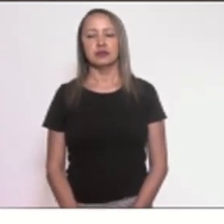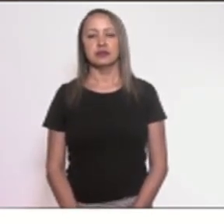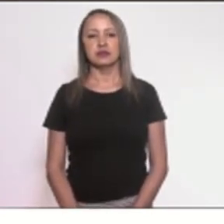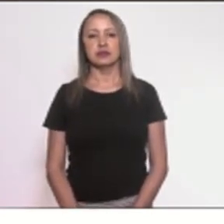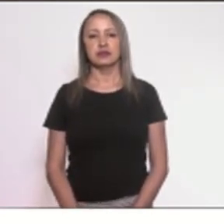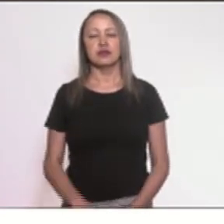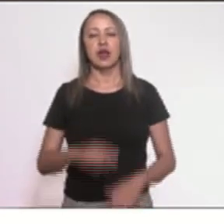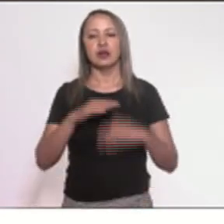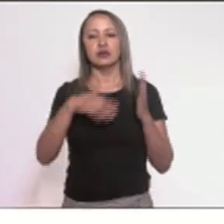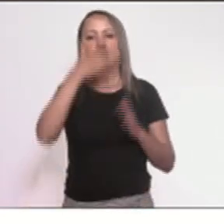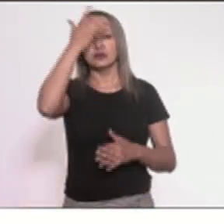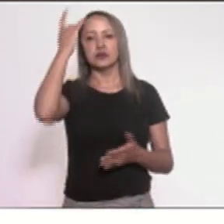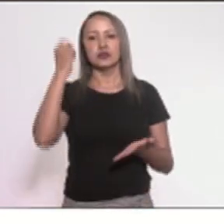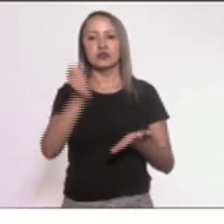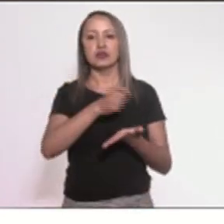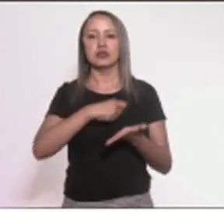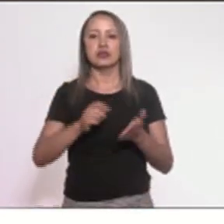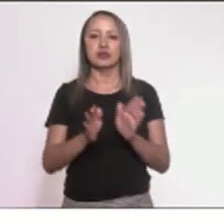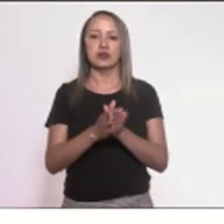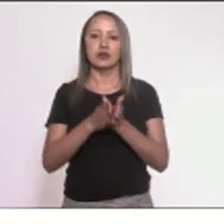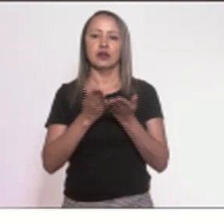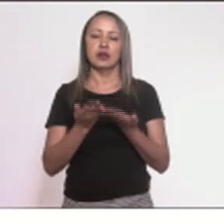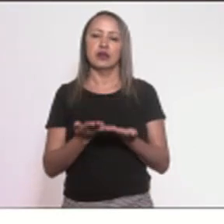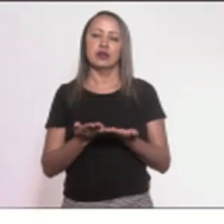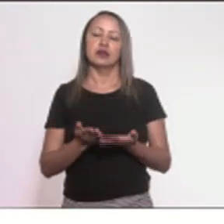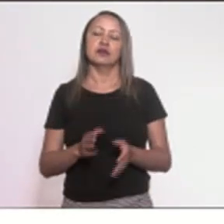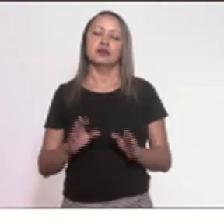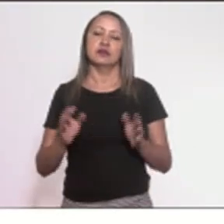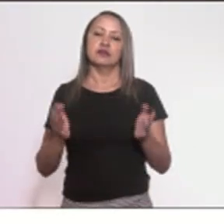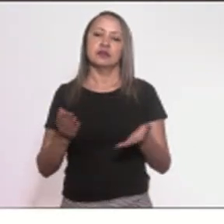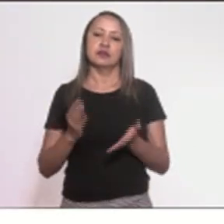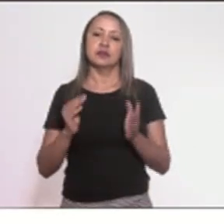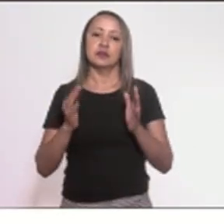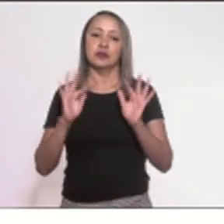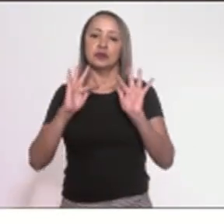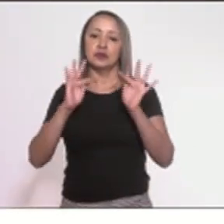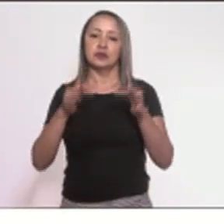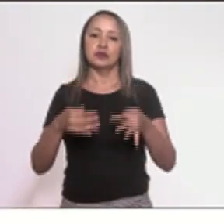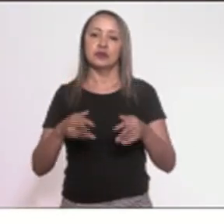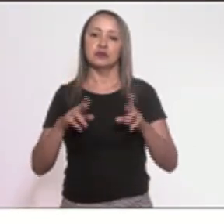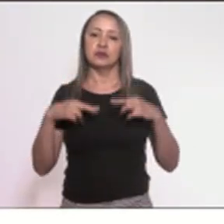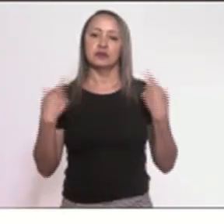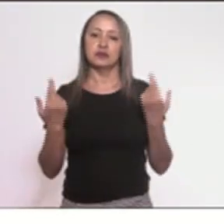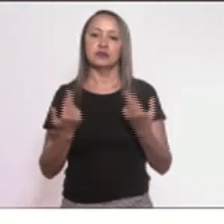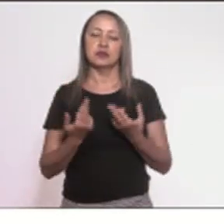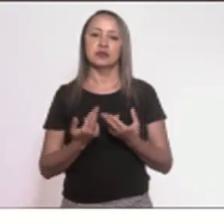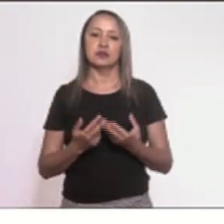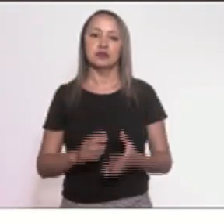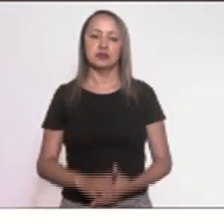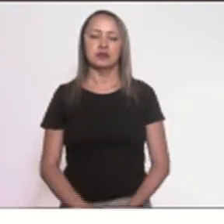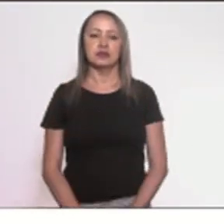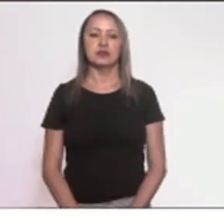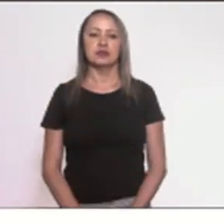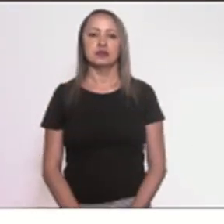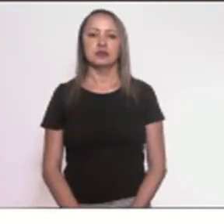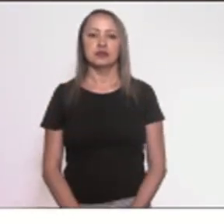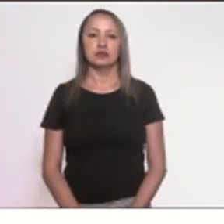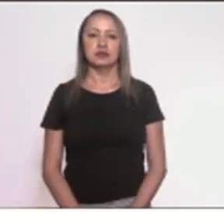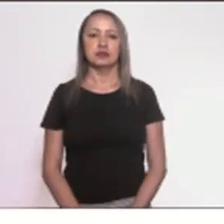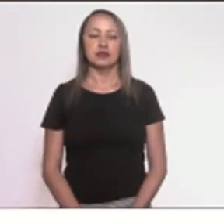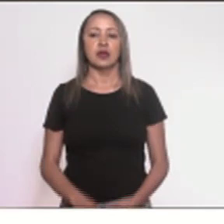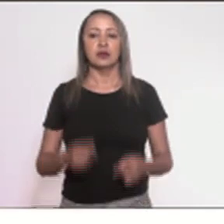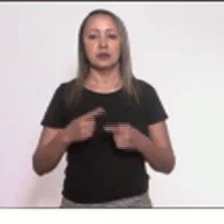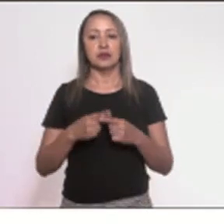o livro do expediente final, que é uma forma estratégica muito boa. Questão de